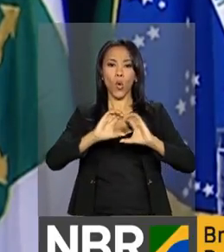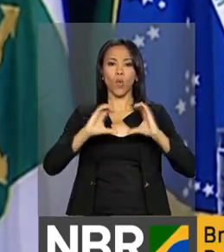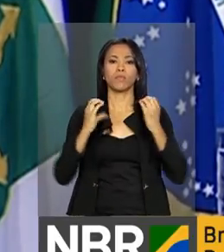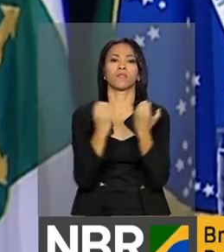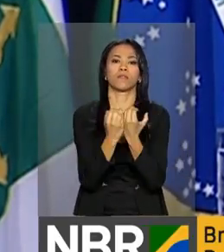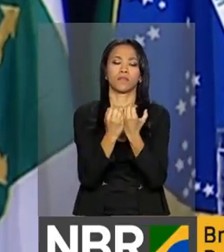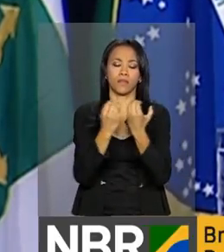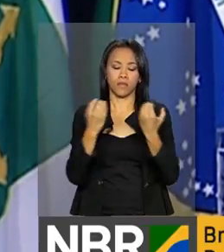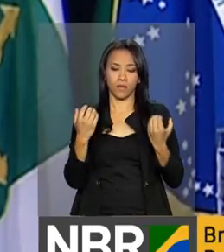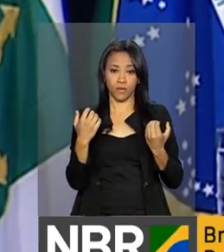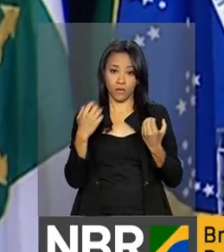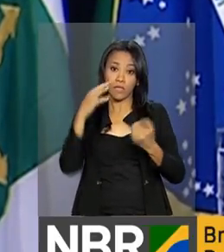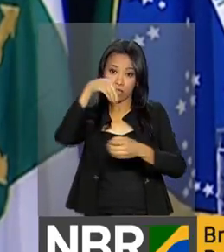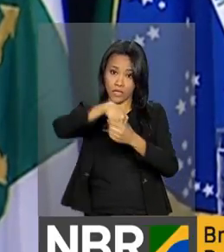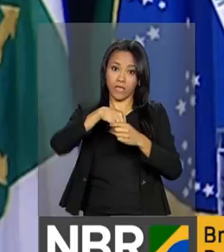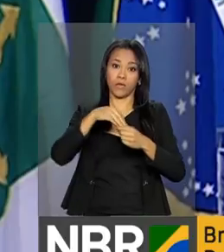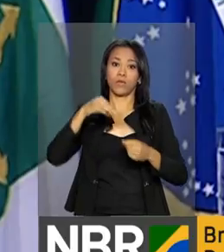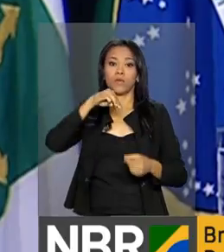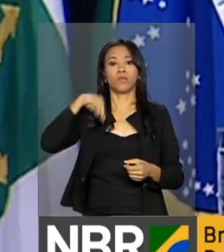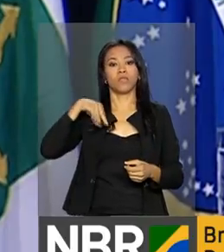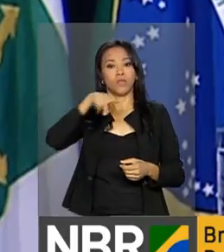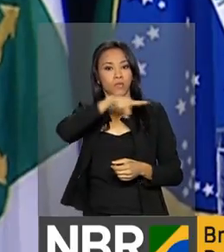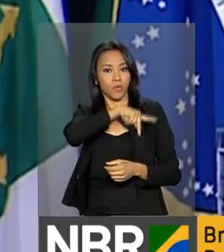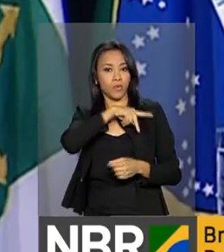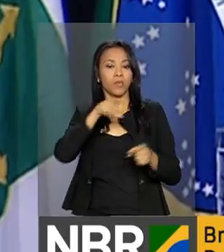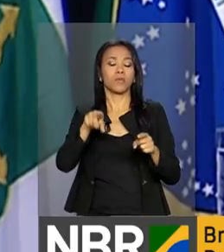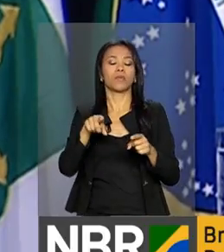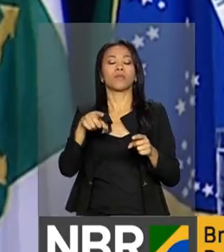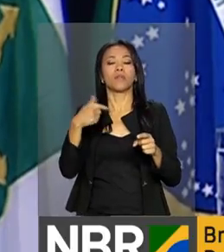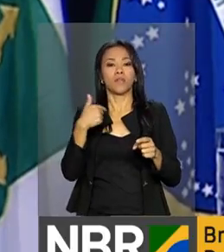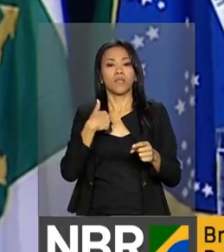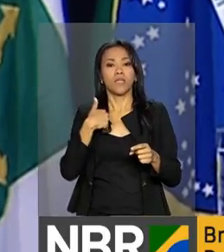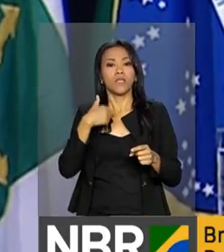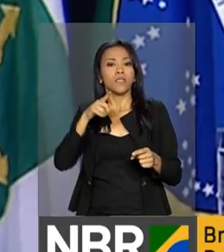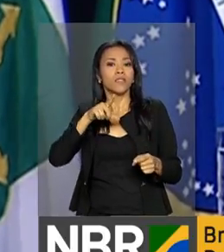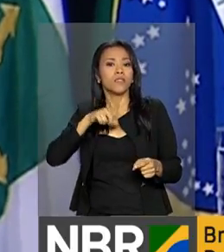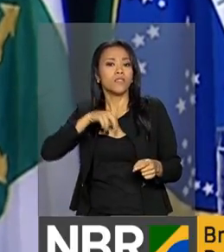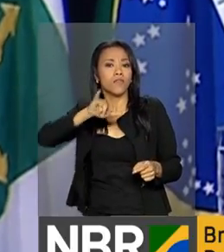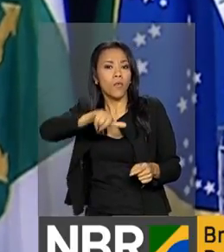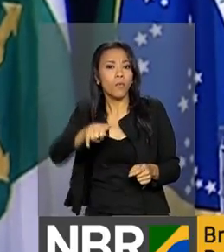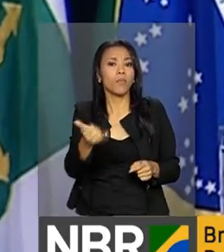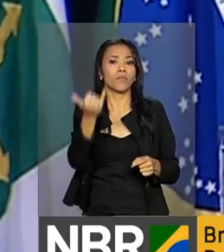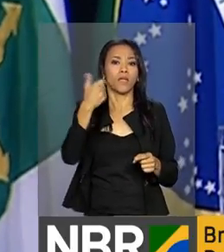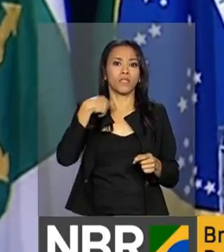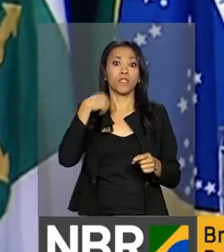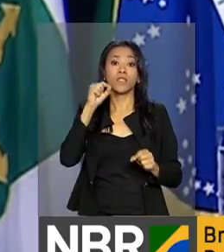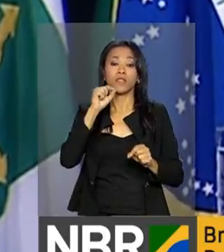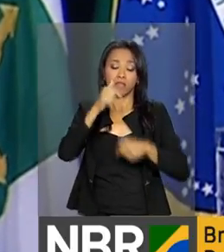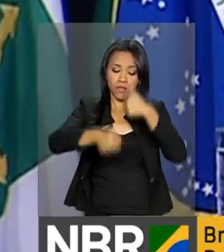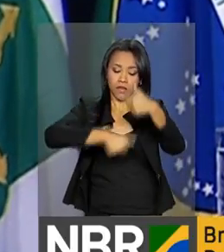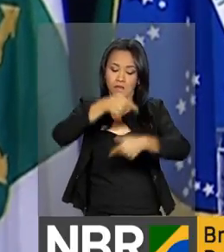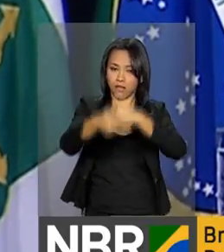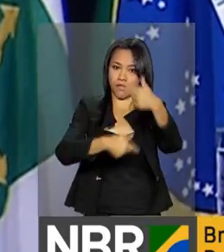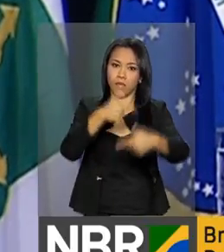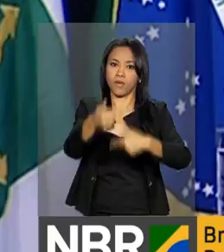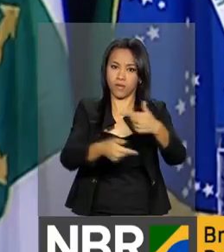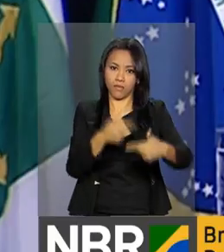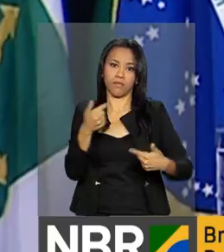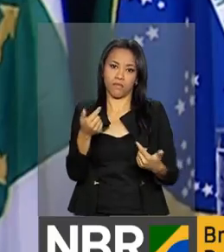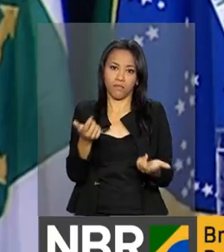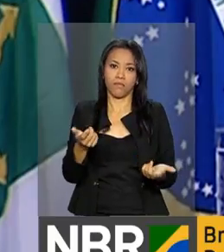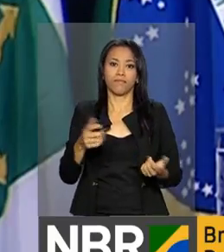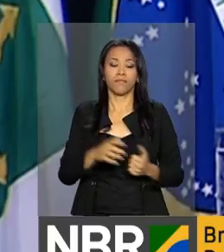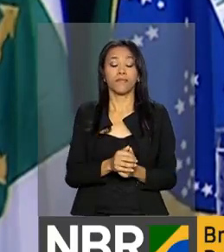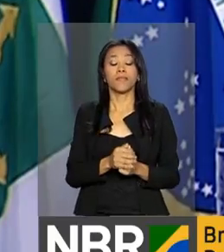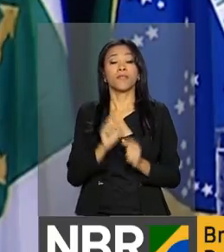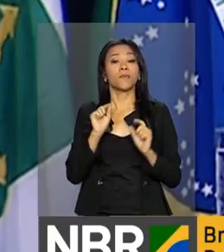do ministério público e da magistratura e teve oportunidade de trabalhar pela evidentemente